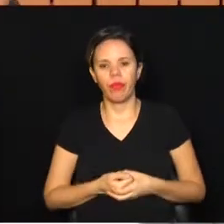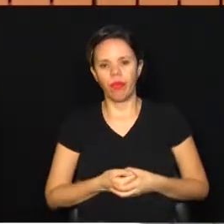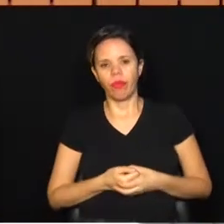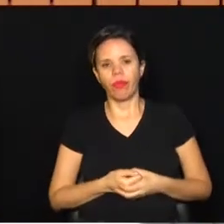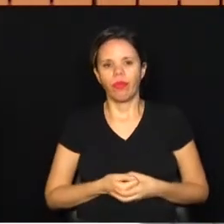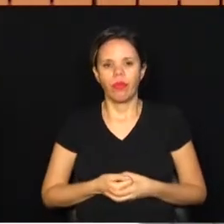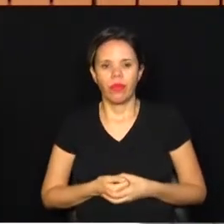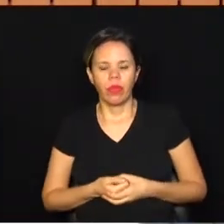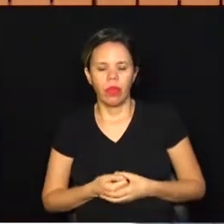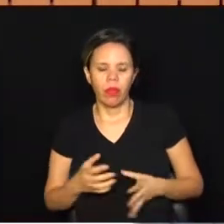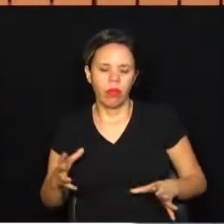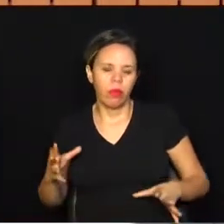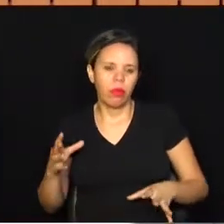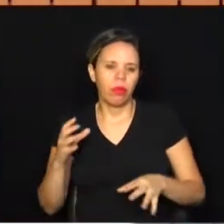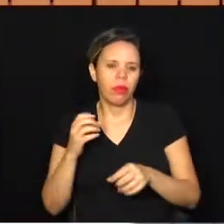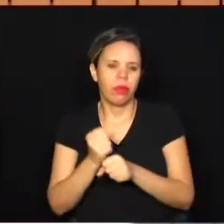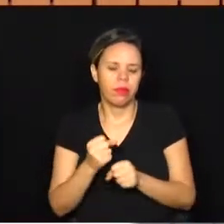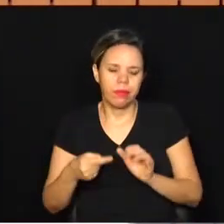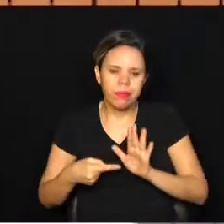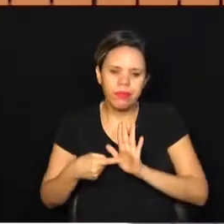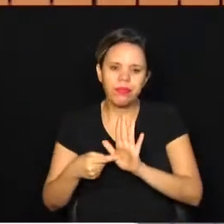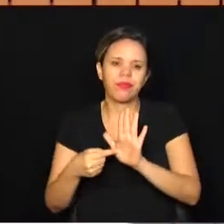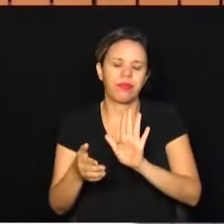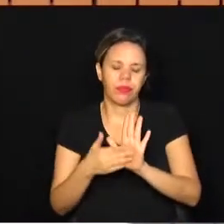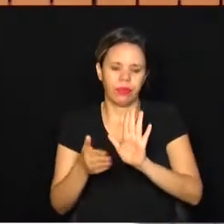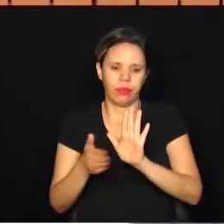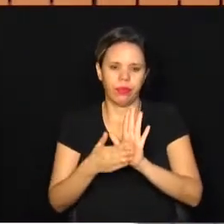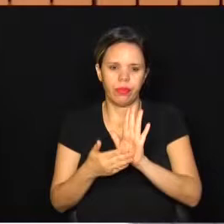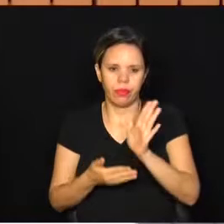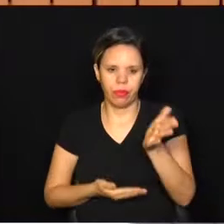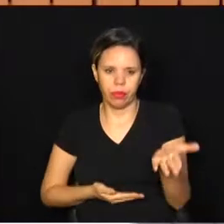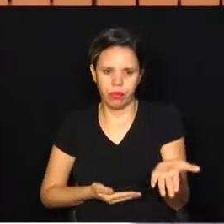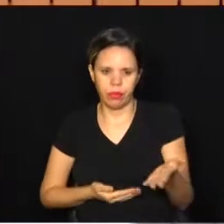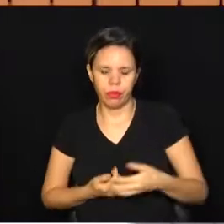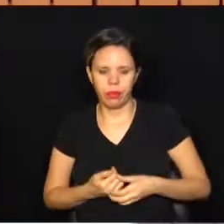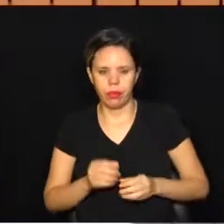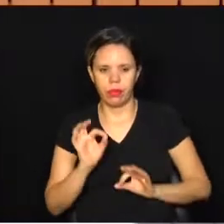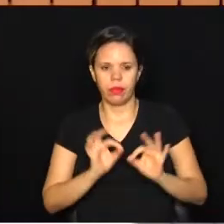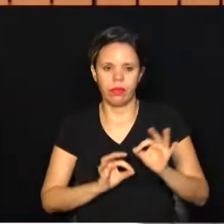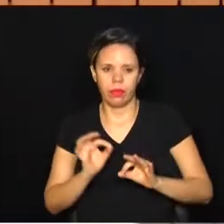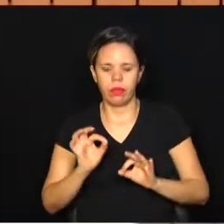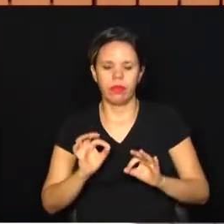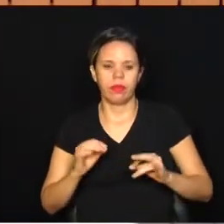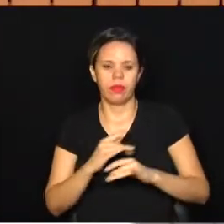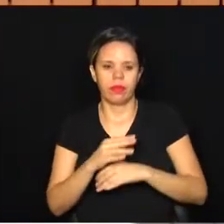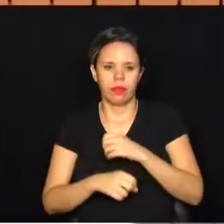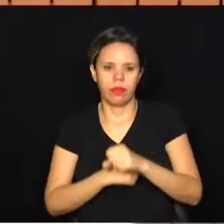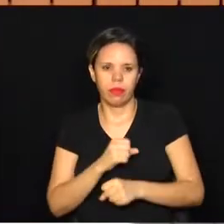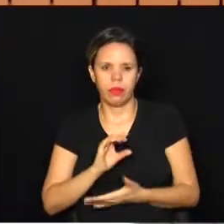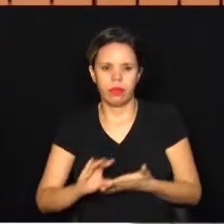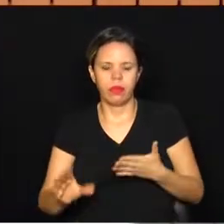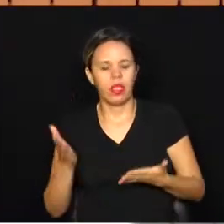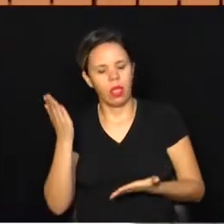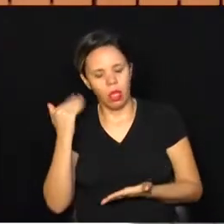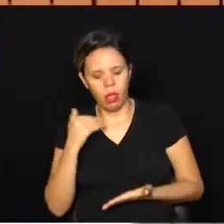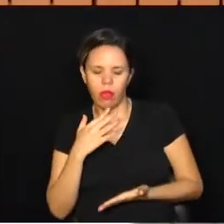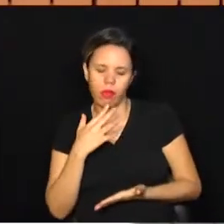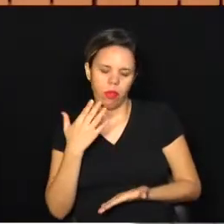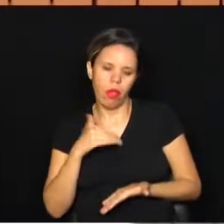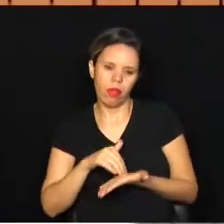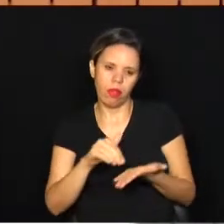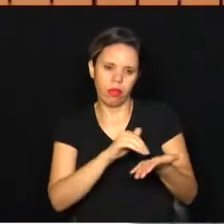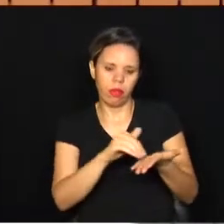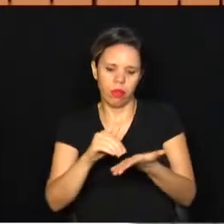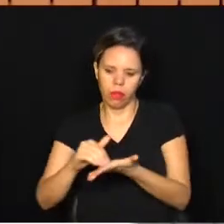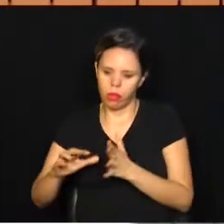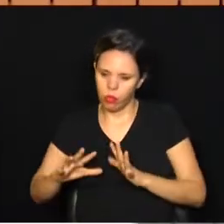fazer esse apanhado e apresentar como proposta para a elaboração do plano plurianual. Eu sei que as secretarias certamente estão trabalhando